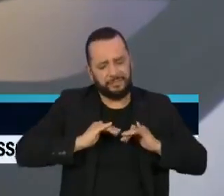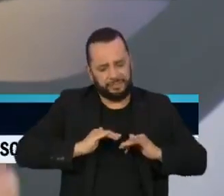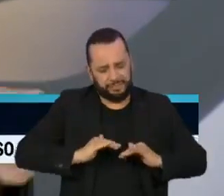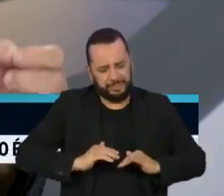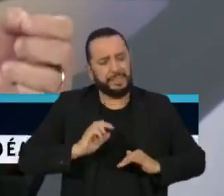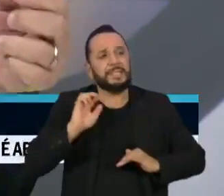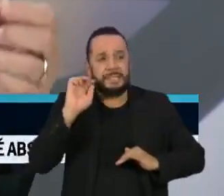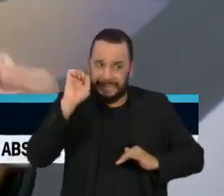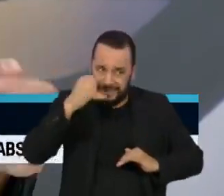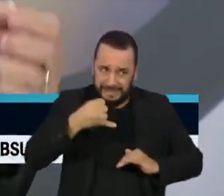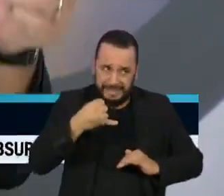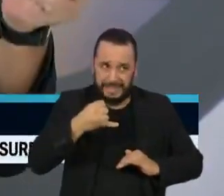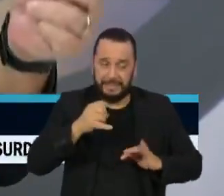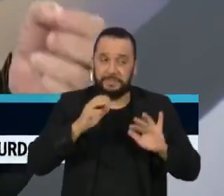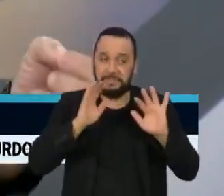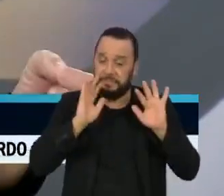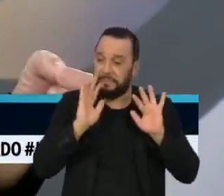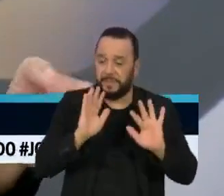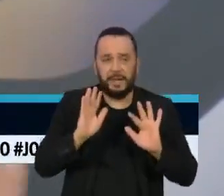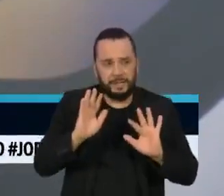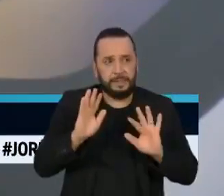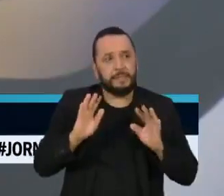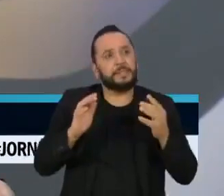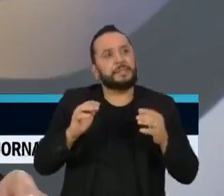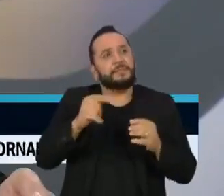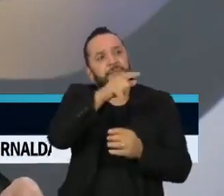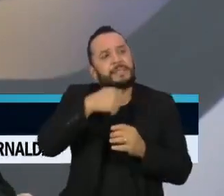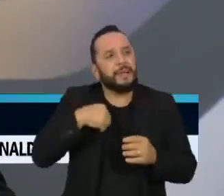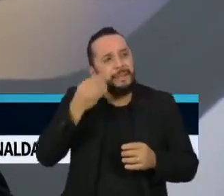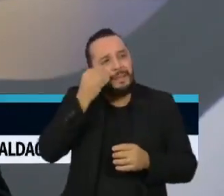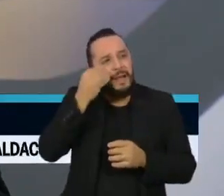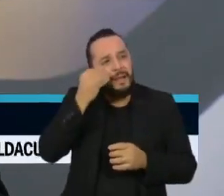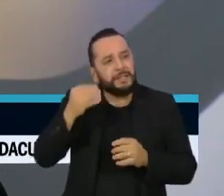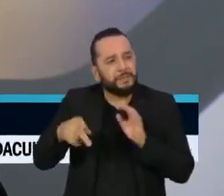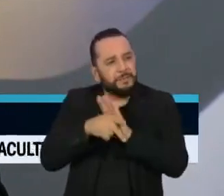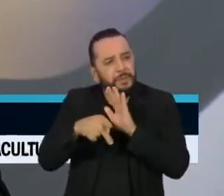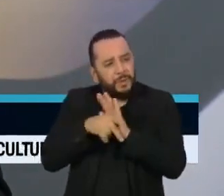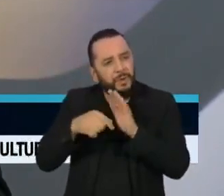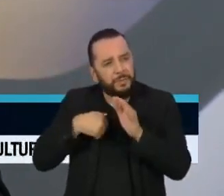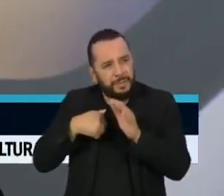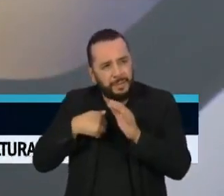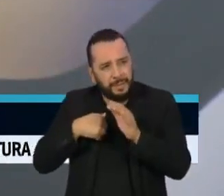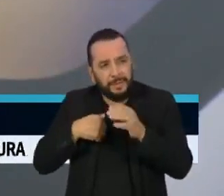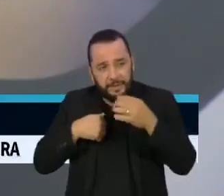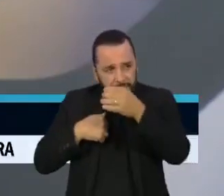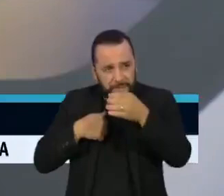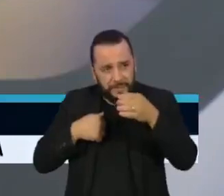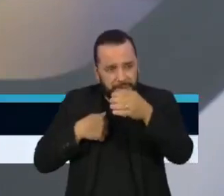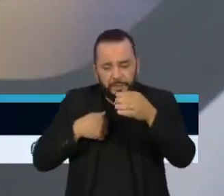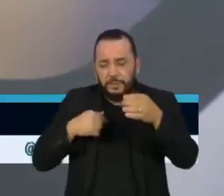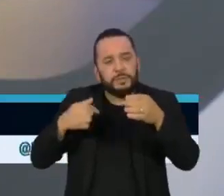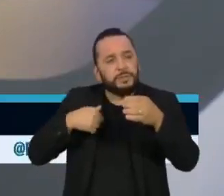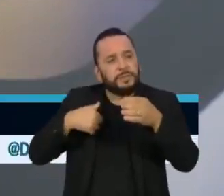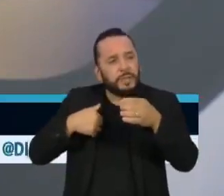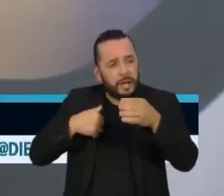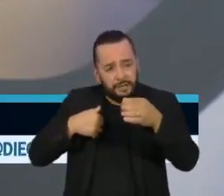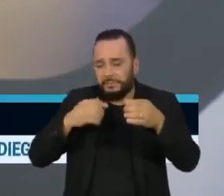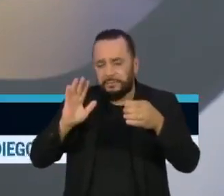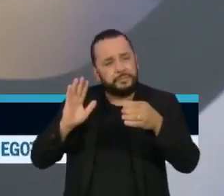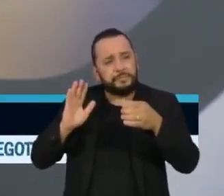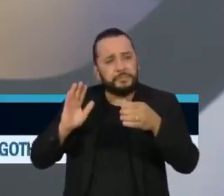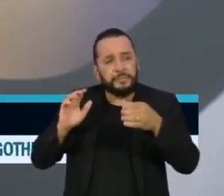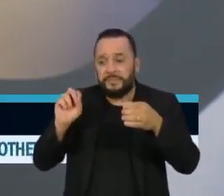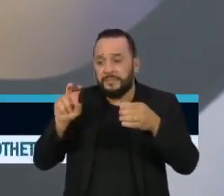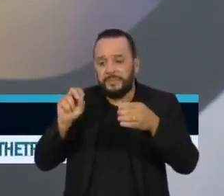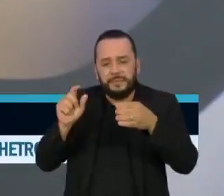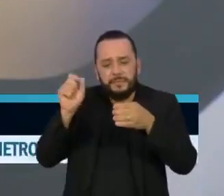vitro, onde você pega o vírus e você coloca com o soro do paciente e vê quanto que é a neutralização, não é a